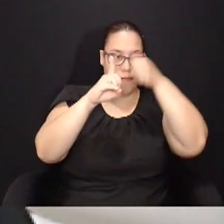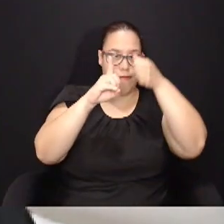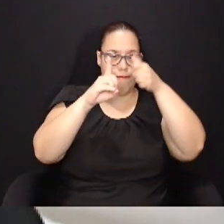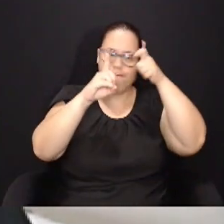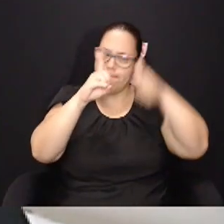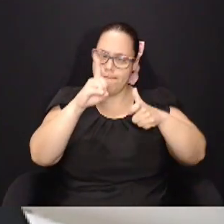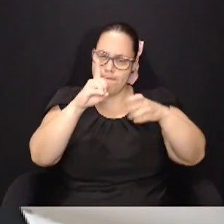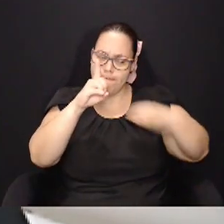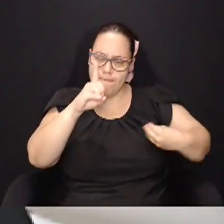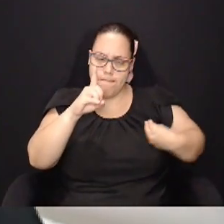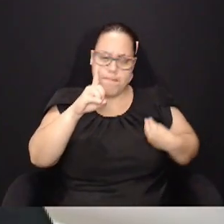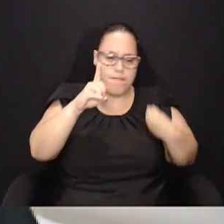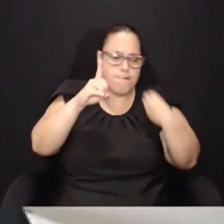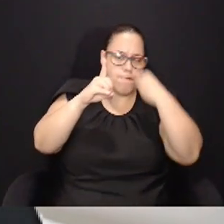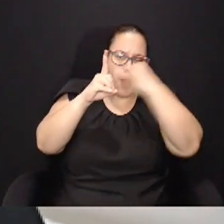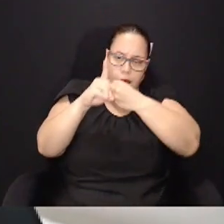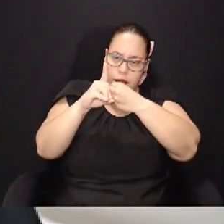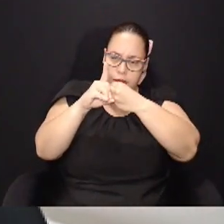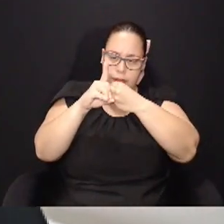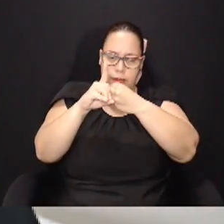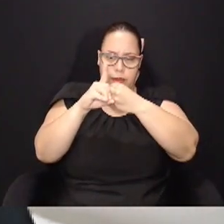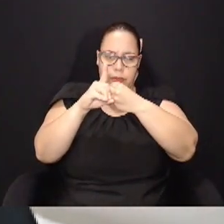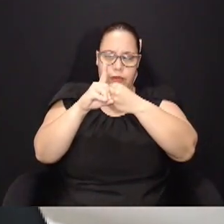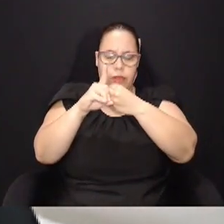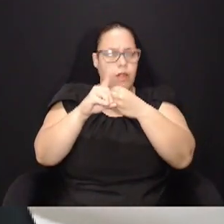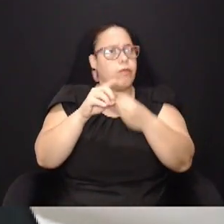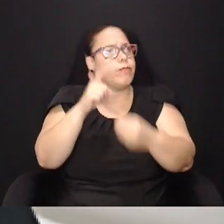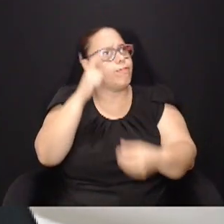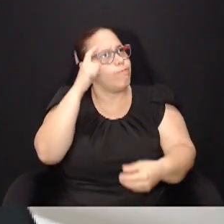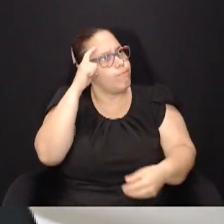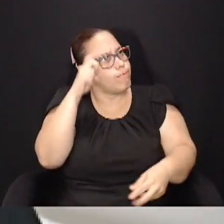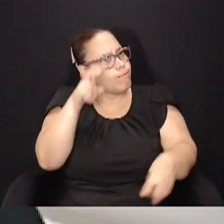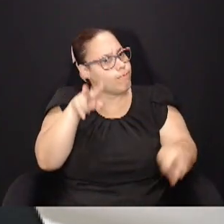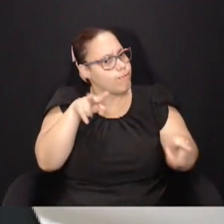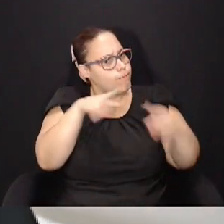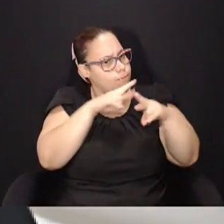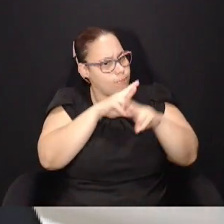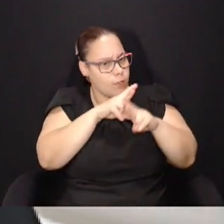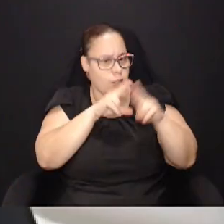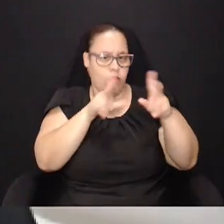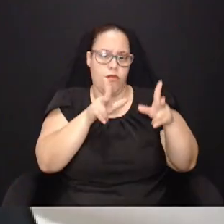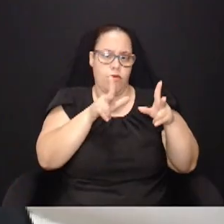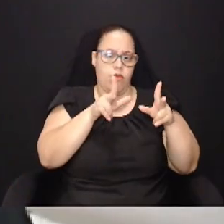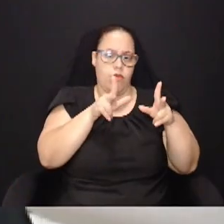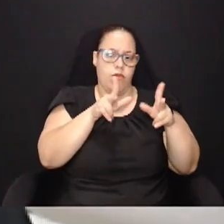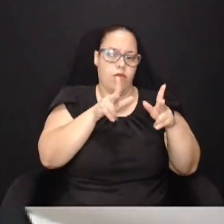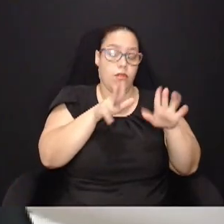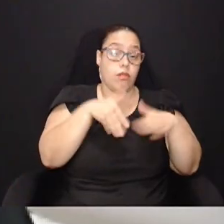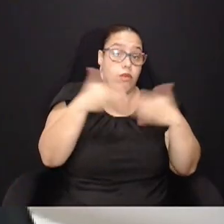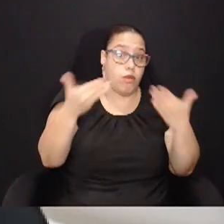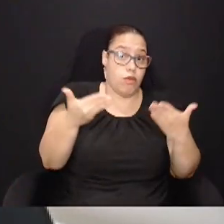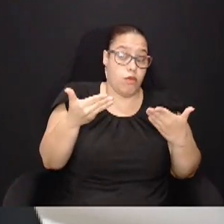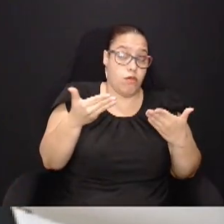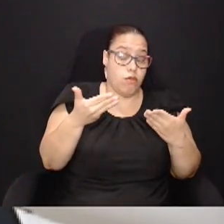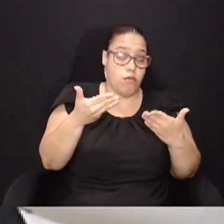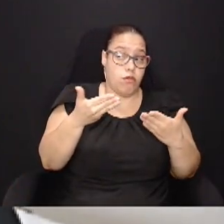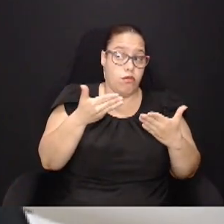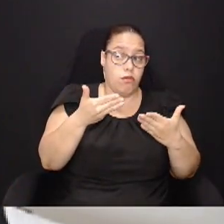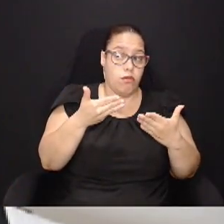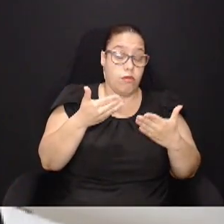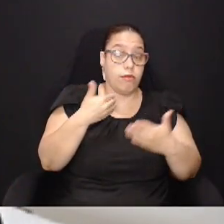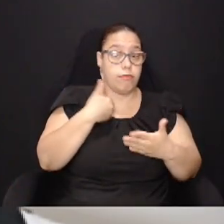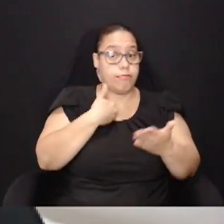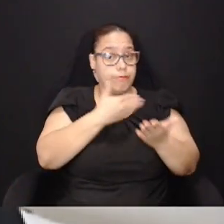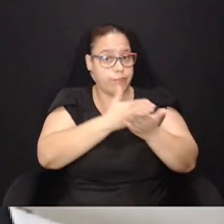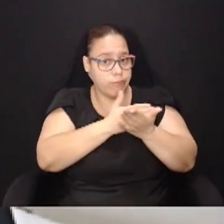entrega a sua vida para Deus, você começa a ver as coisas de uma forma diferente. E quando eu comecei a levar